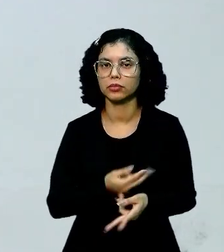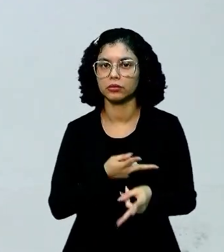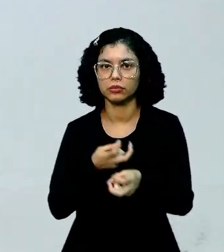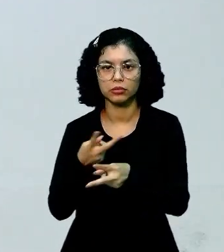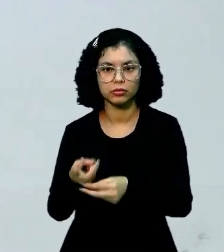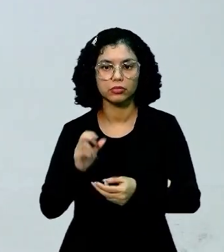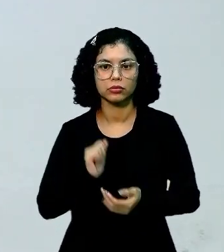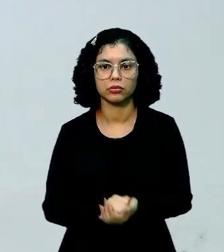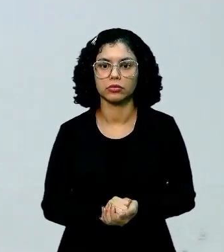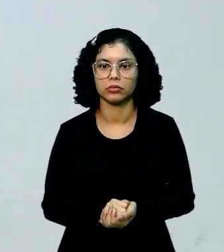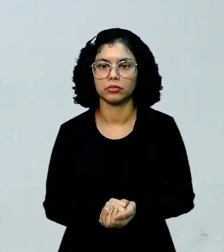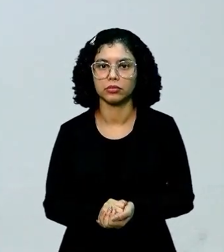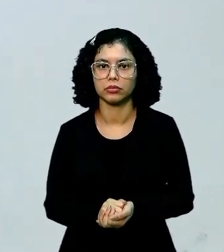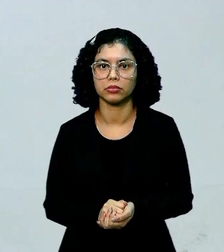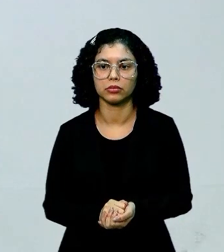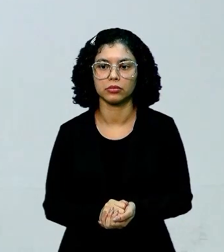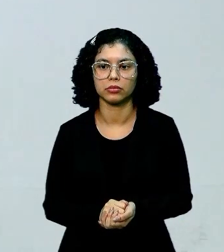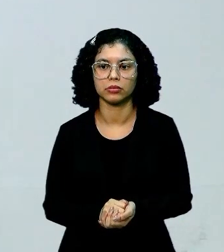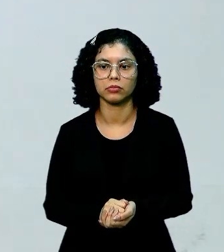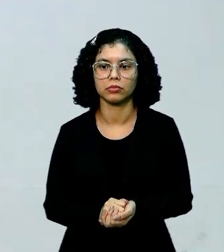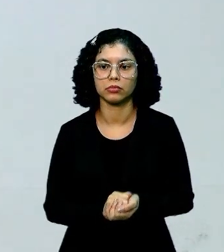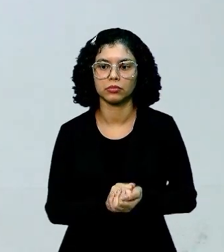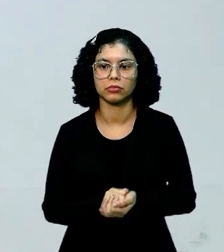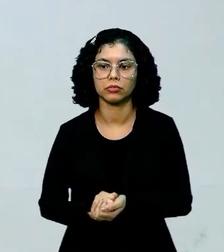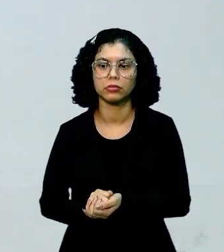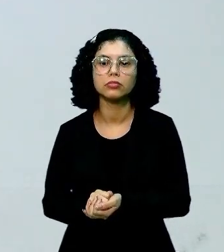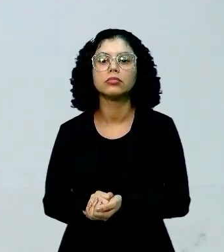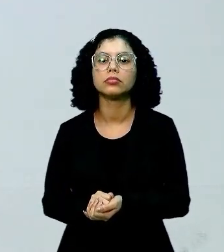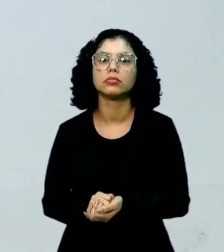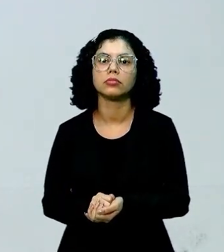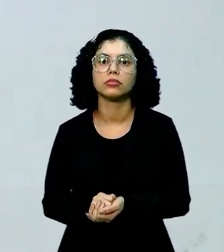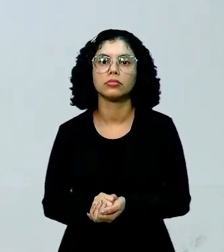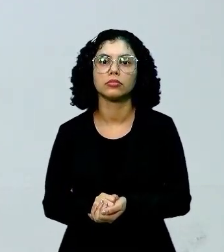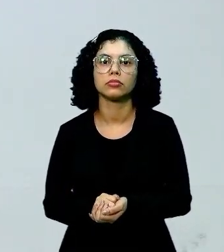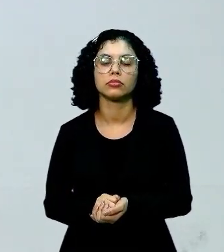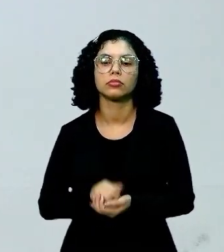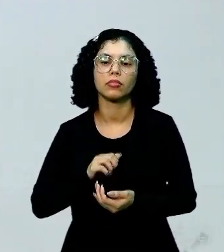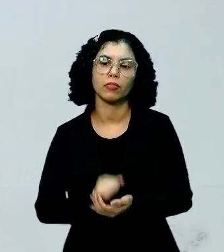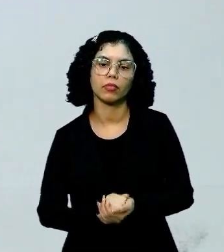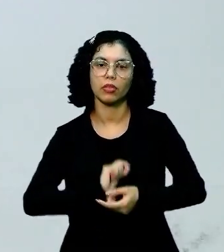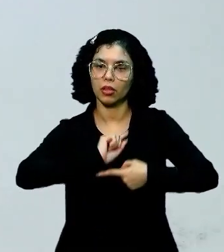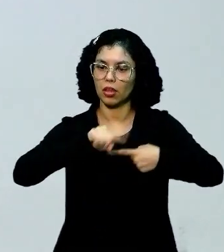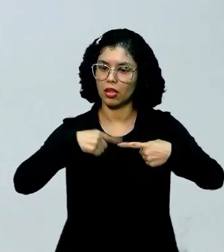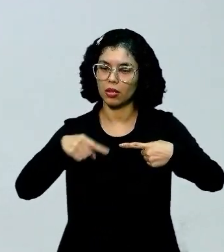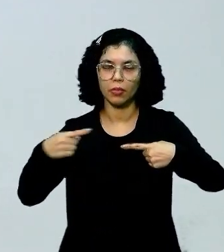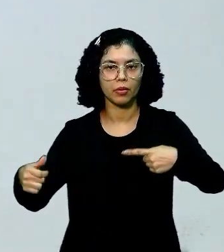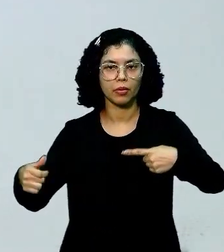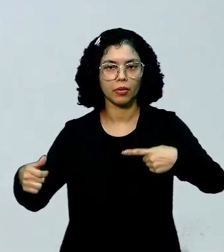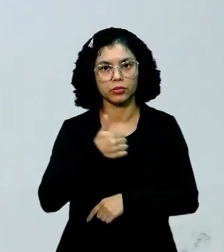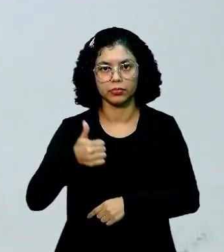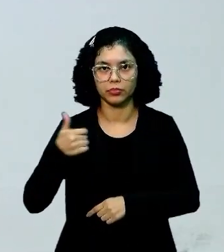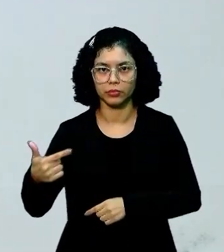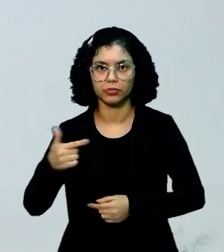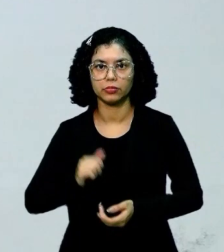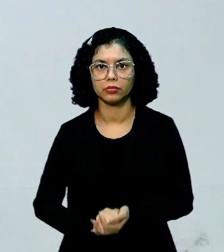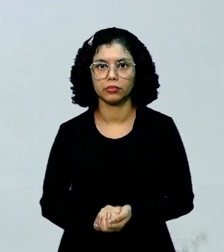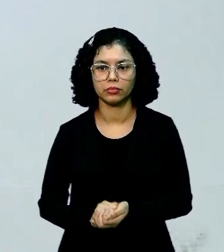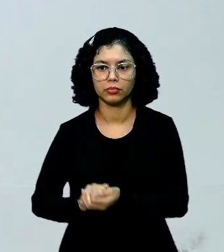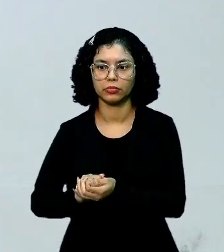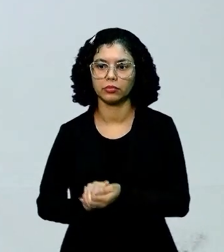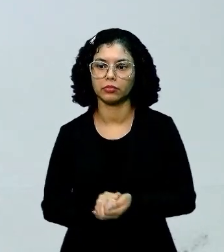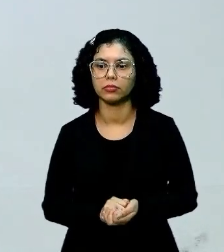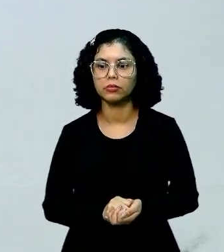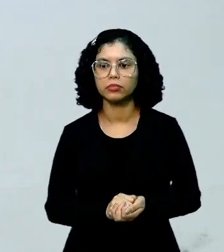né? Vou pedir para vocês abrirem o livro na página 112, o livro Enem 1, né? Que são 2 volumes aí,